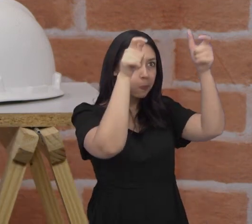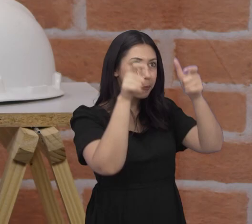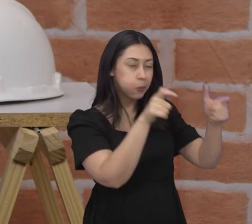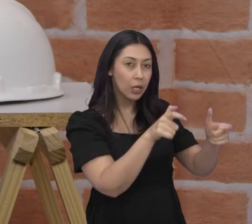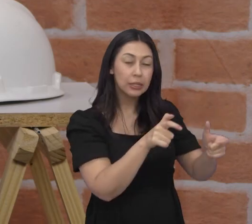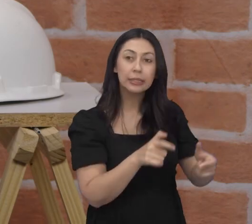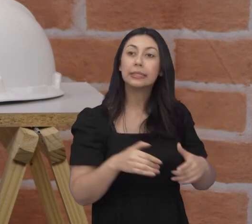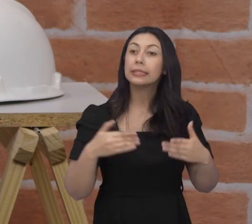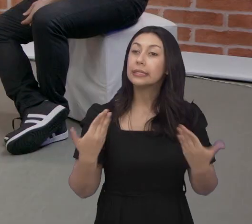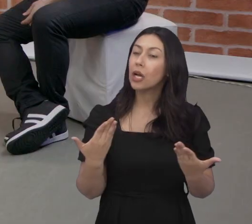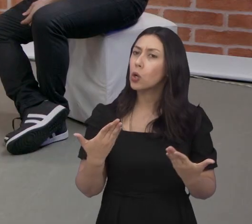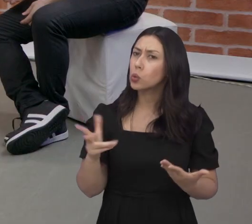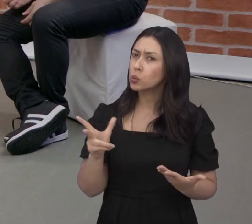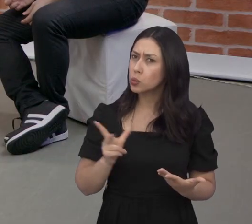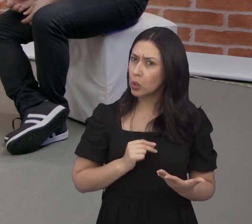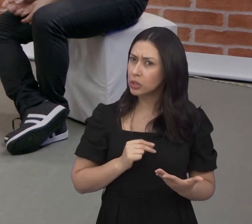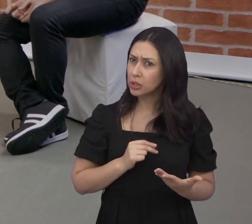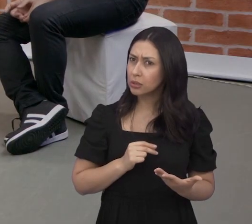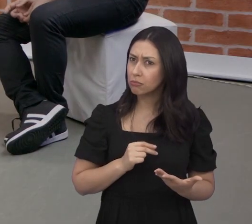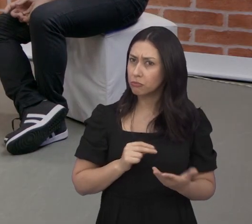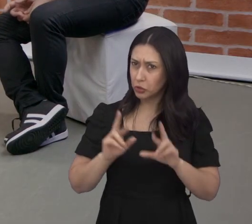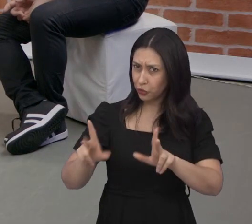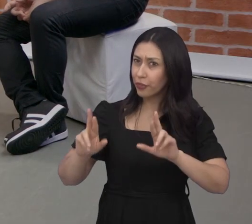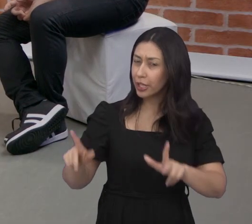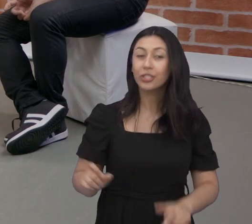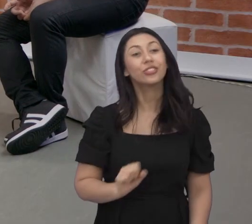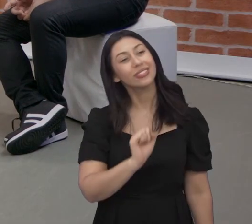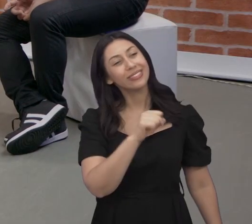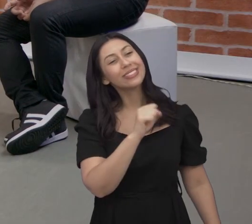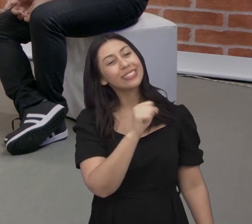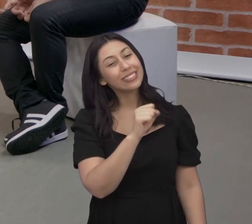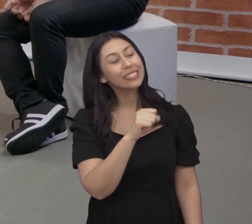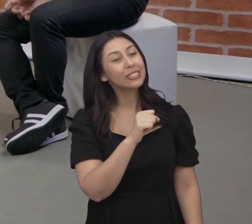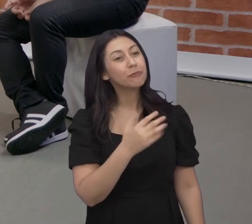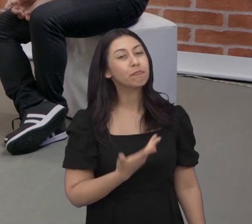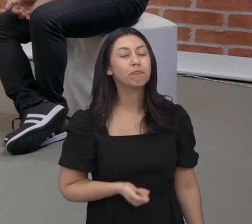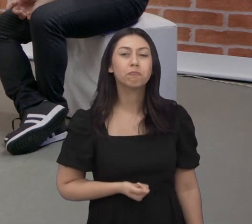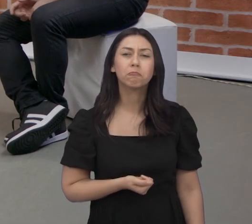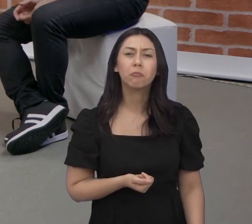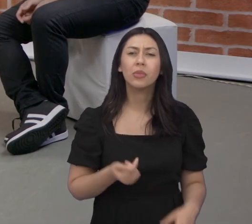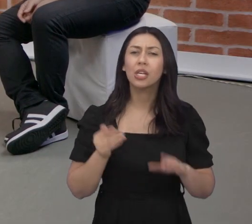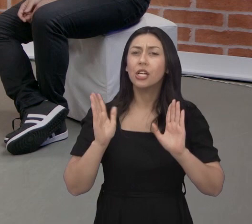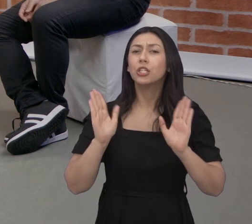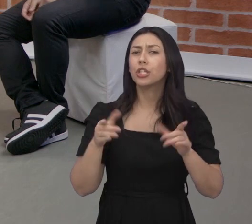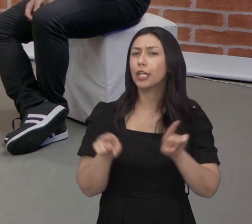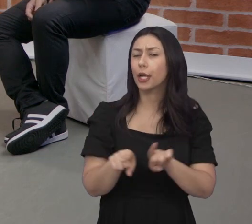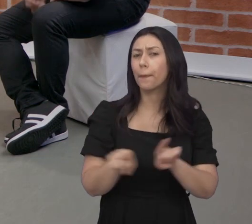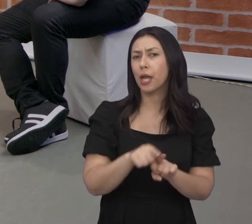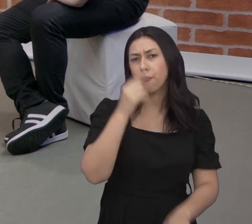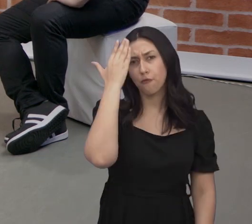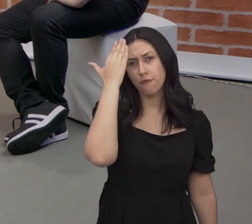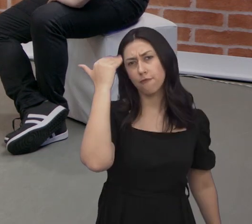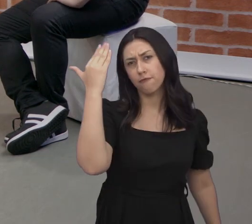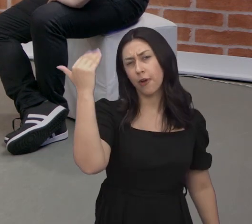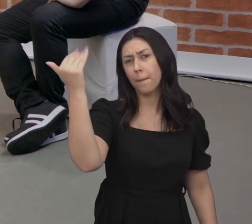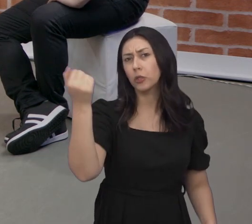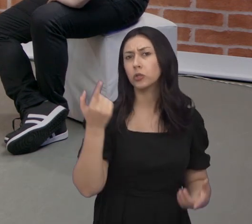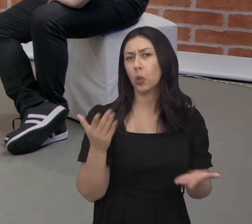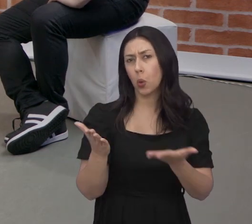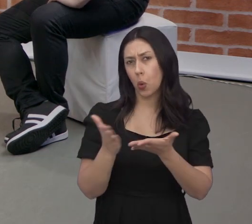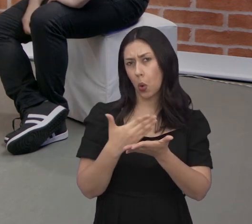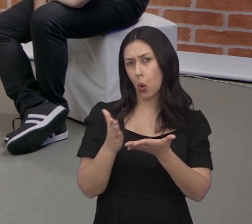aí da humanidade. Ufo-arqueologia, é isso? Ufarqueologia, isso. Que legal. Foi muito popularizado há um tempo